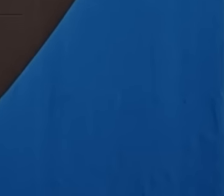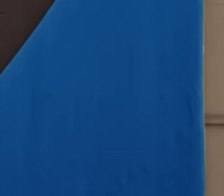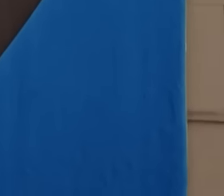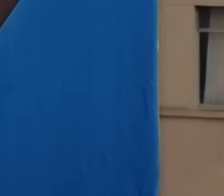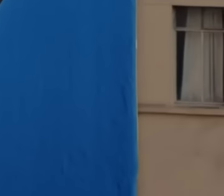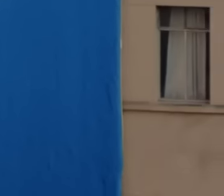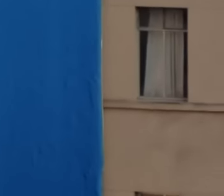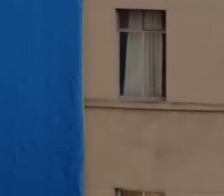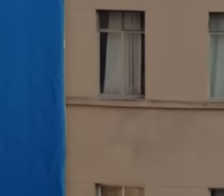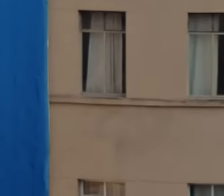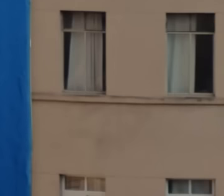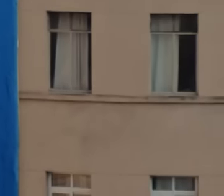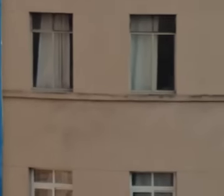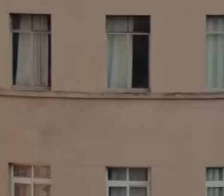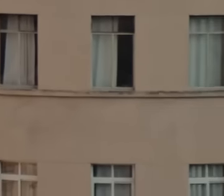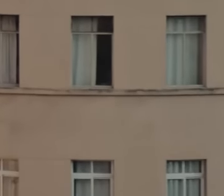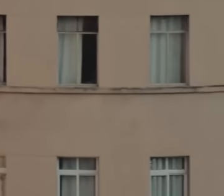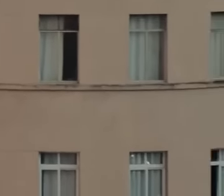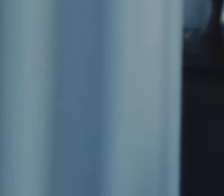diferença.